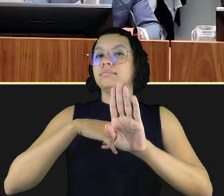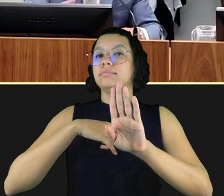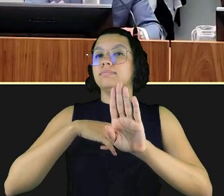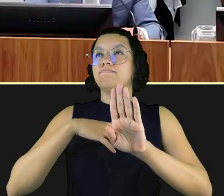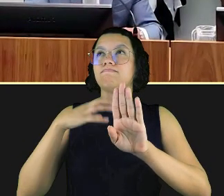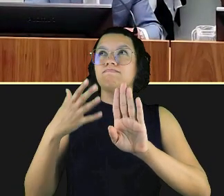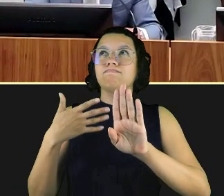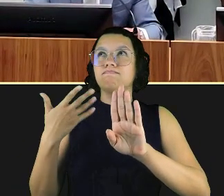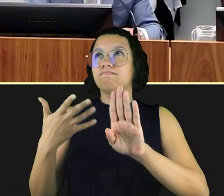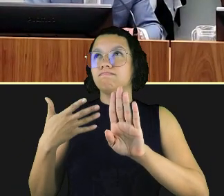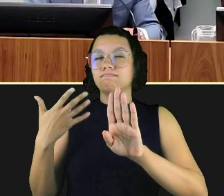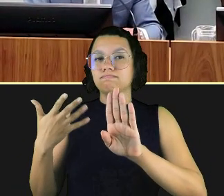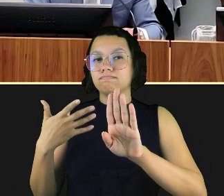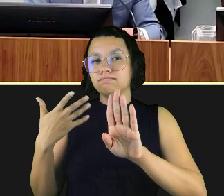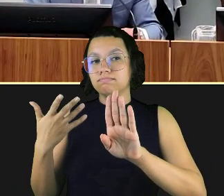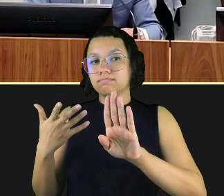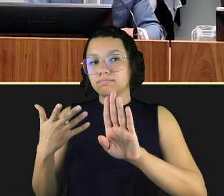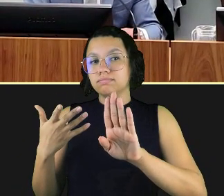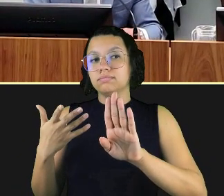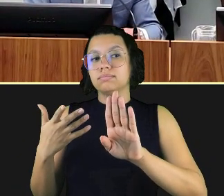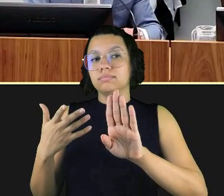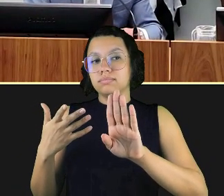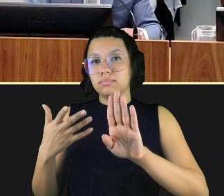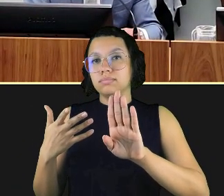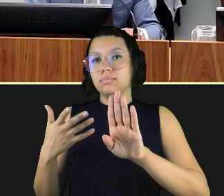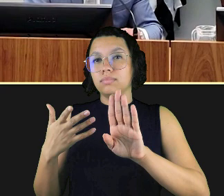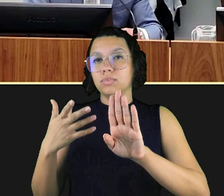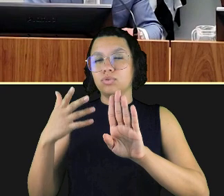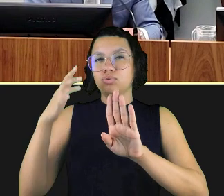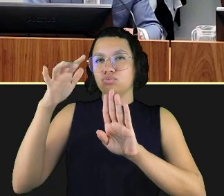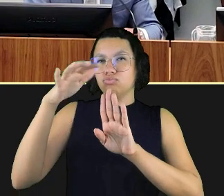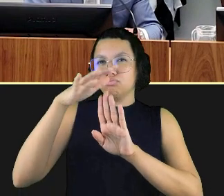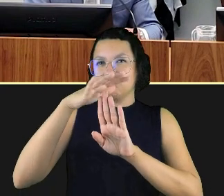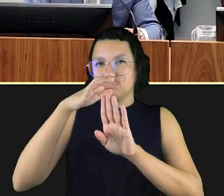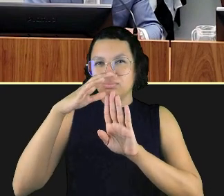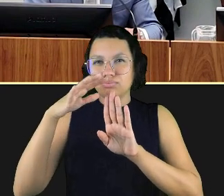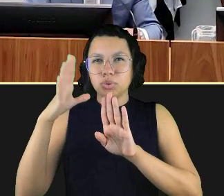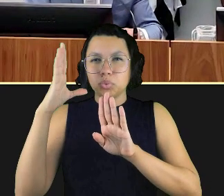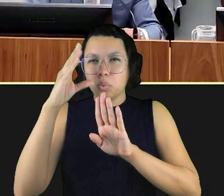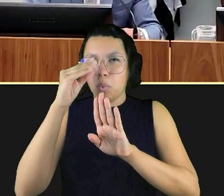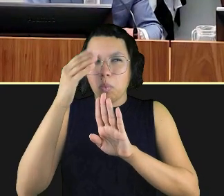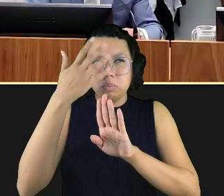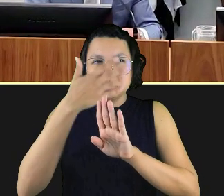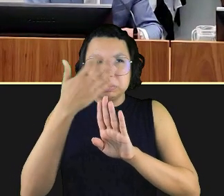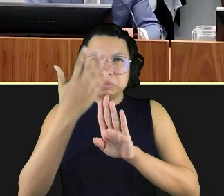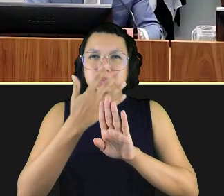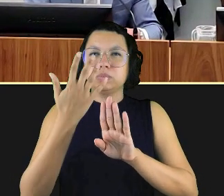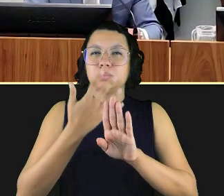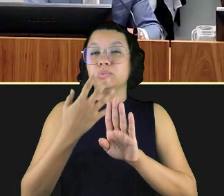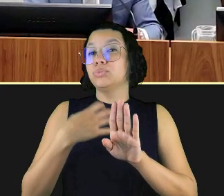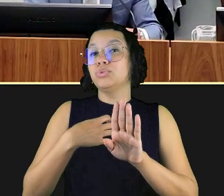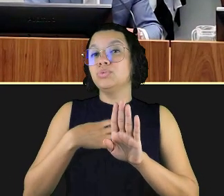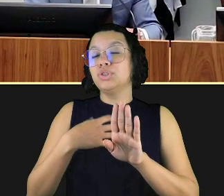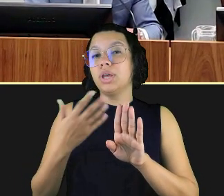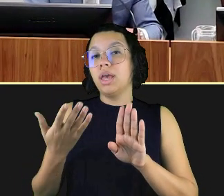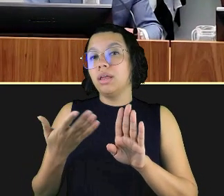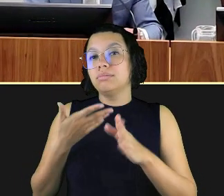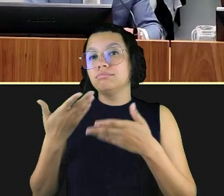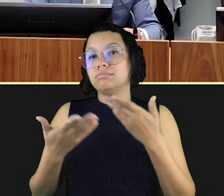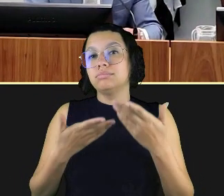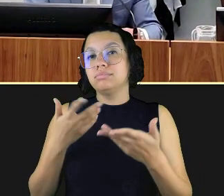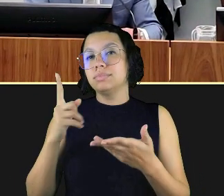de sombra, de modo que seria interessante